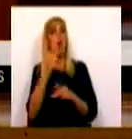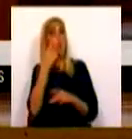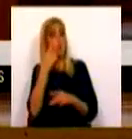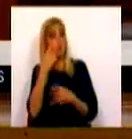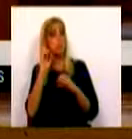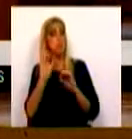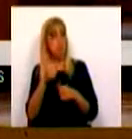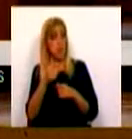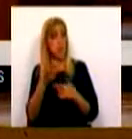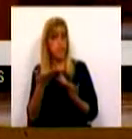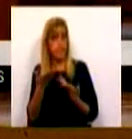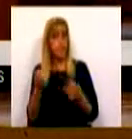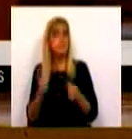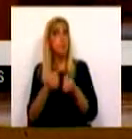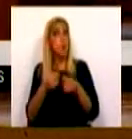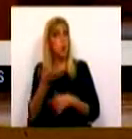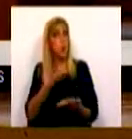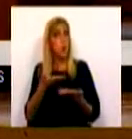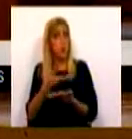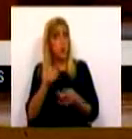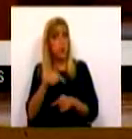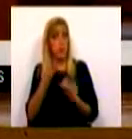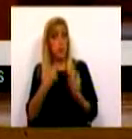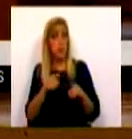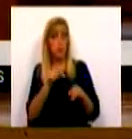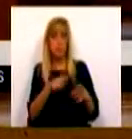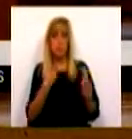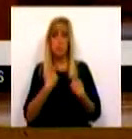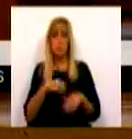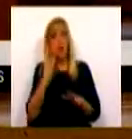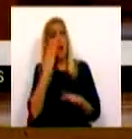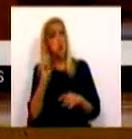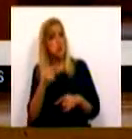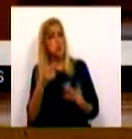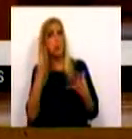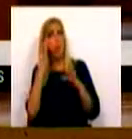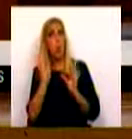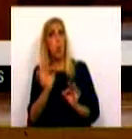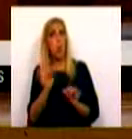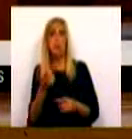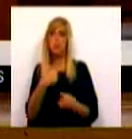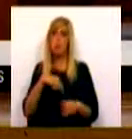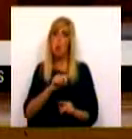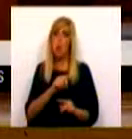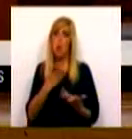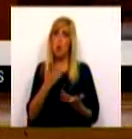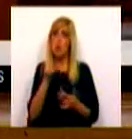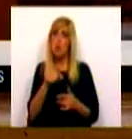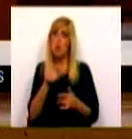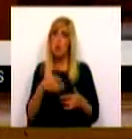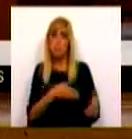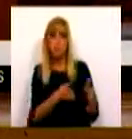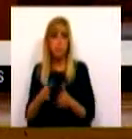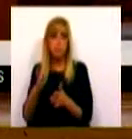Conhecemos e convivemos com essas diferenças, mas achamos que os nossos cuidados são o salvo-conduto do